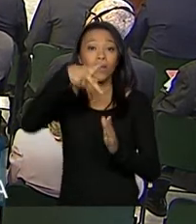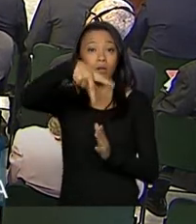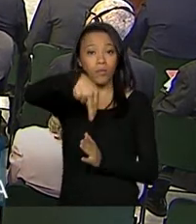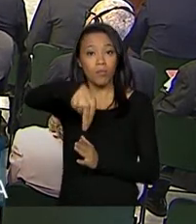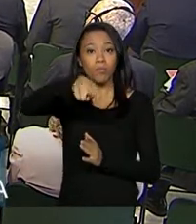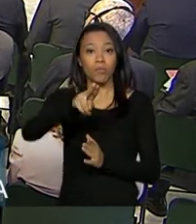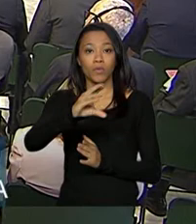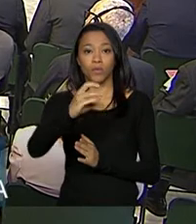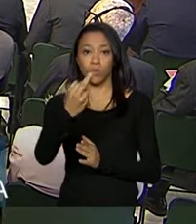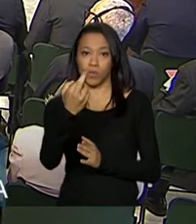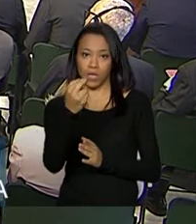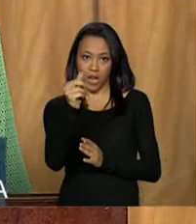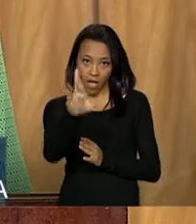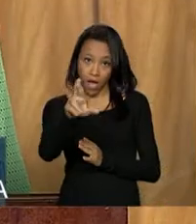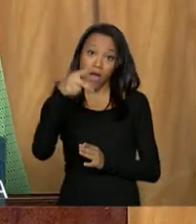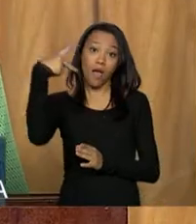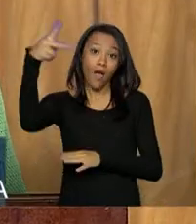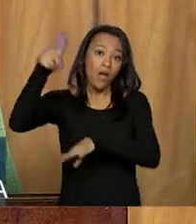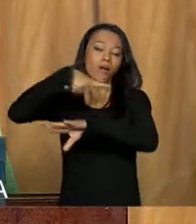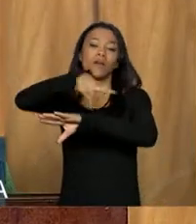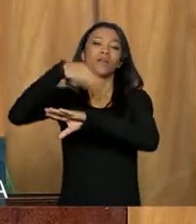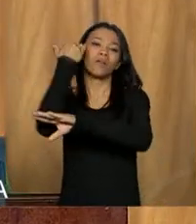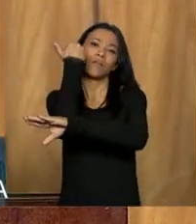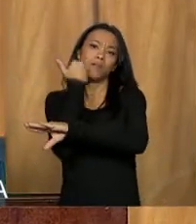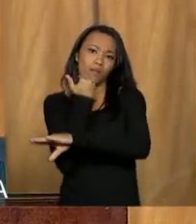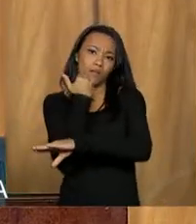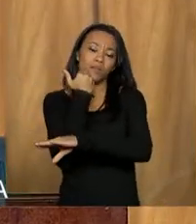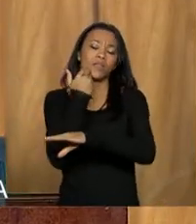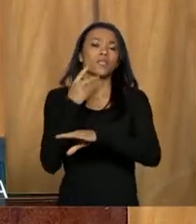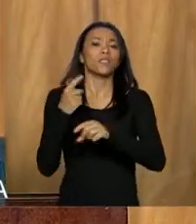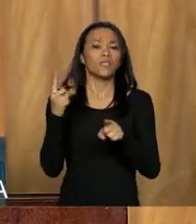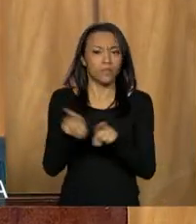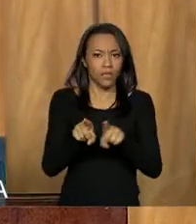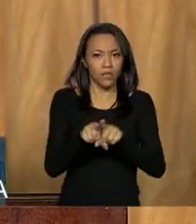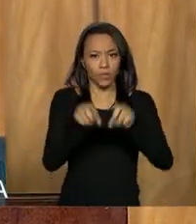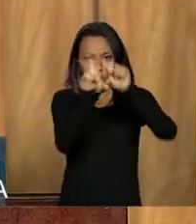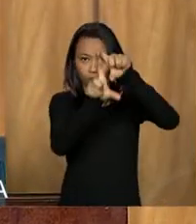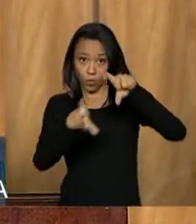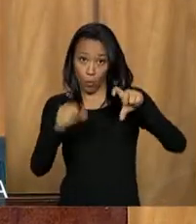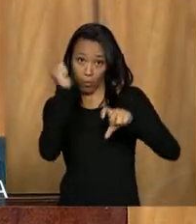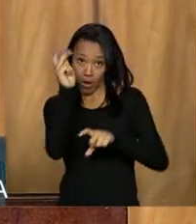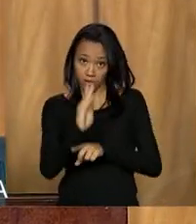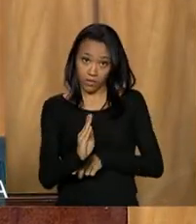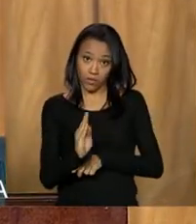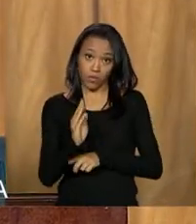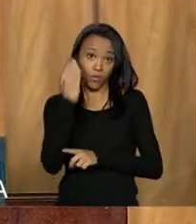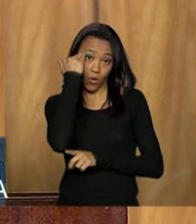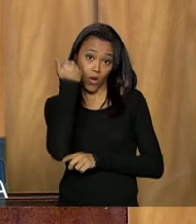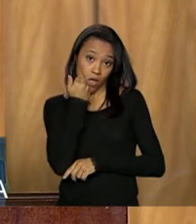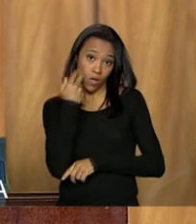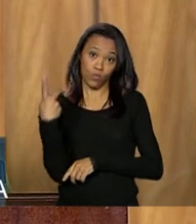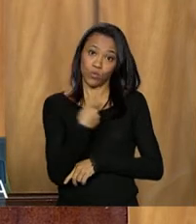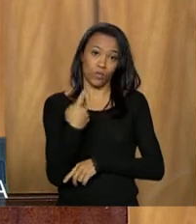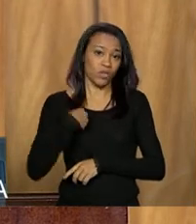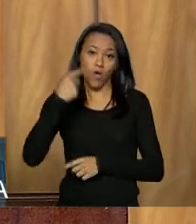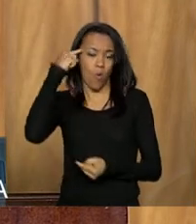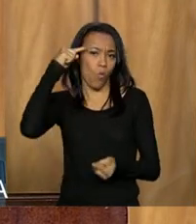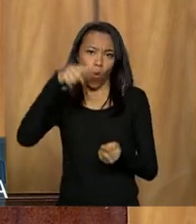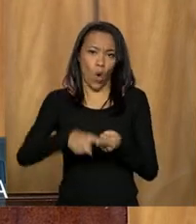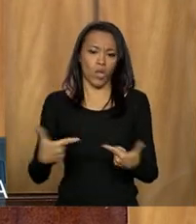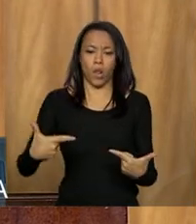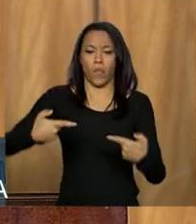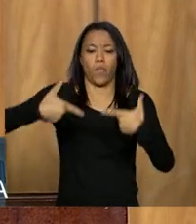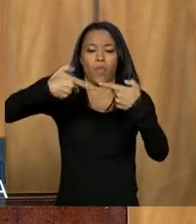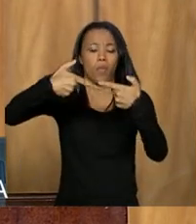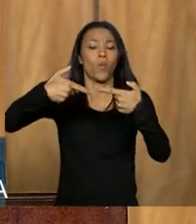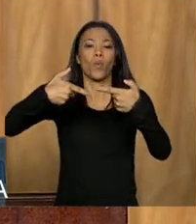Coreia do Norte e na defesa de direitos humanos dos norte-coreanos. Tanto a Coreia do Sul quanto o Brasil não admitem o armamento nuclear